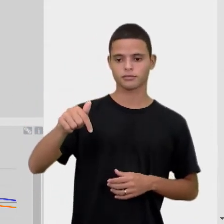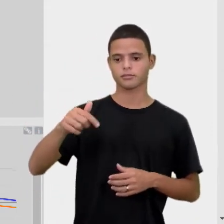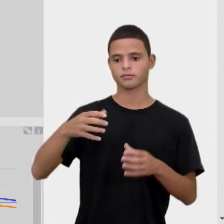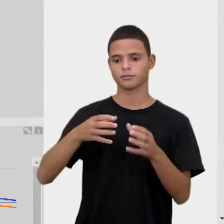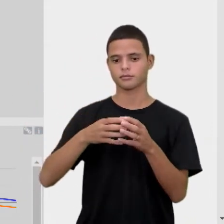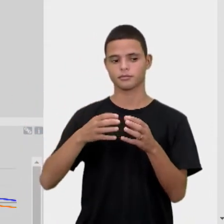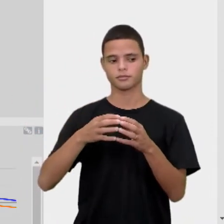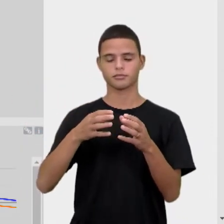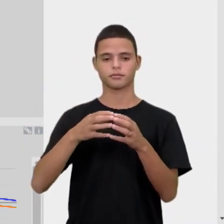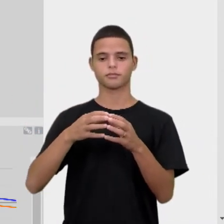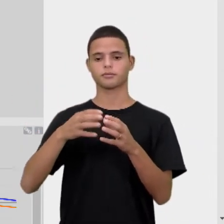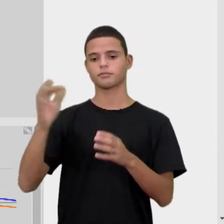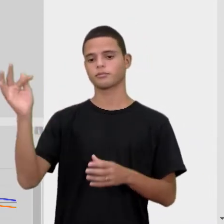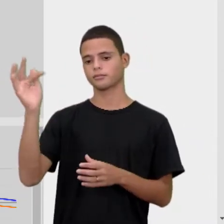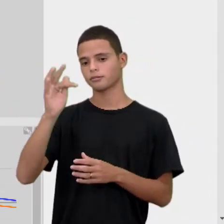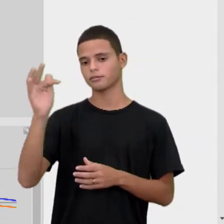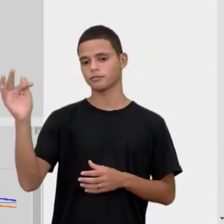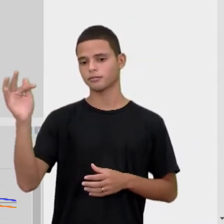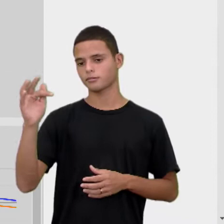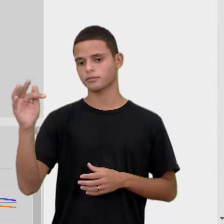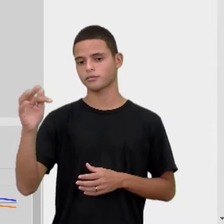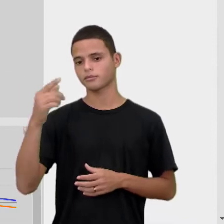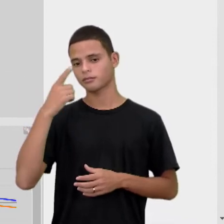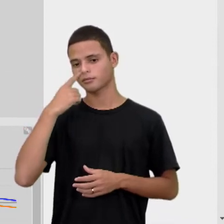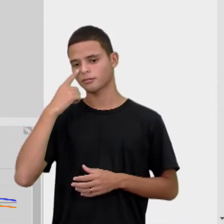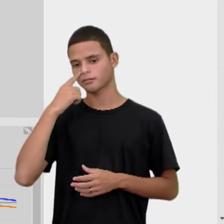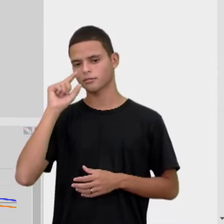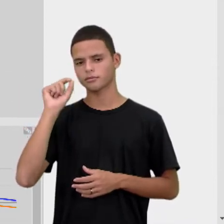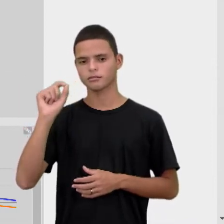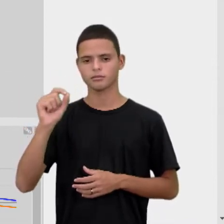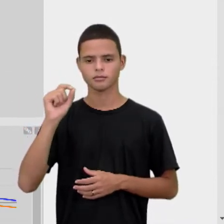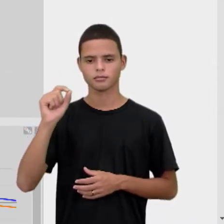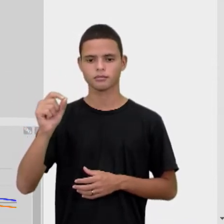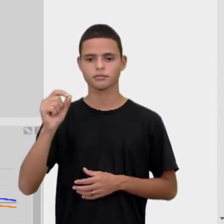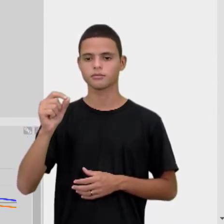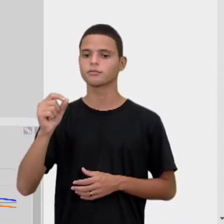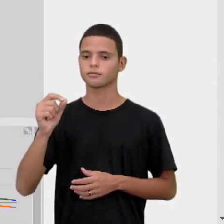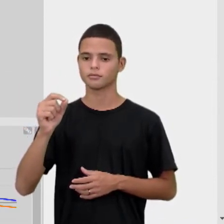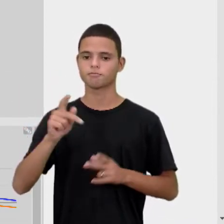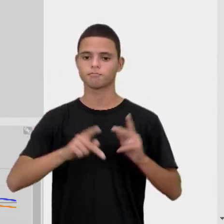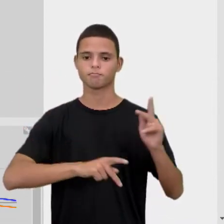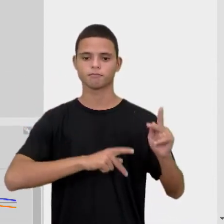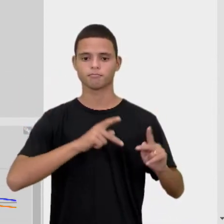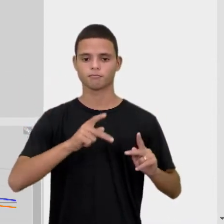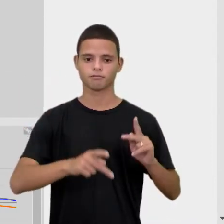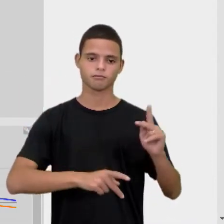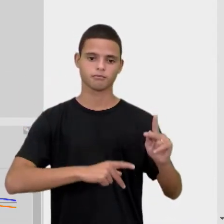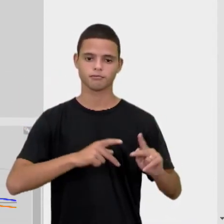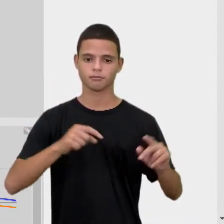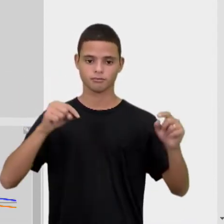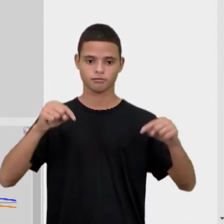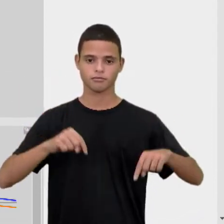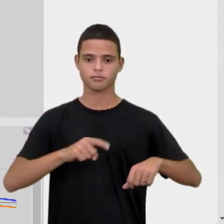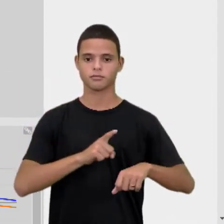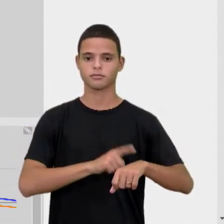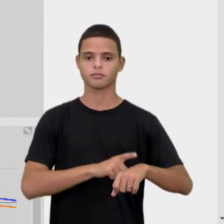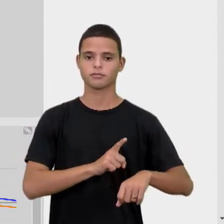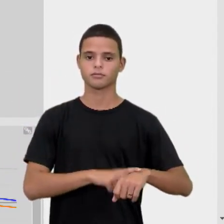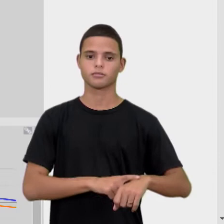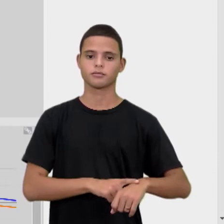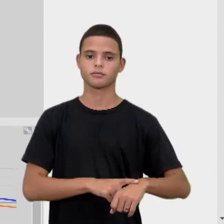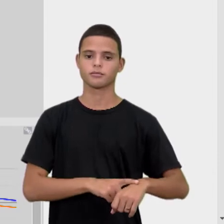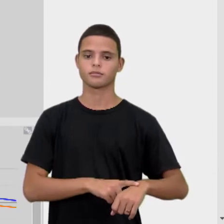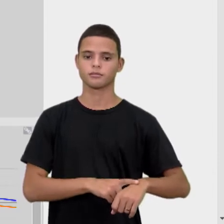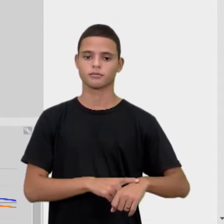unidades da federação. O que a gente está vendo aí é a população, né, projetada aí nesse horário aí, tá vendo, ó? Eu